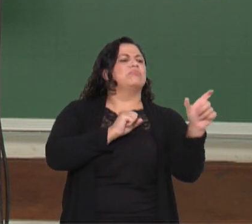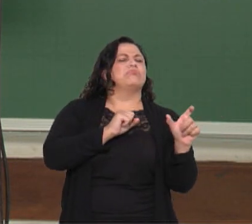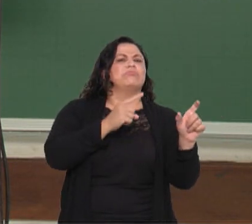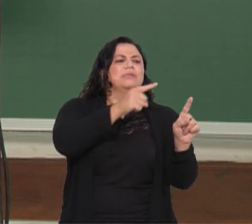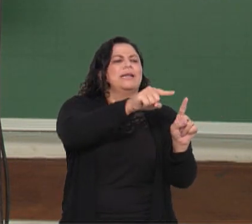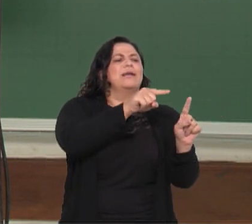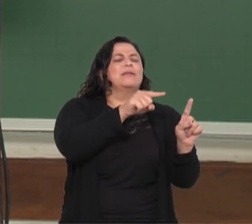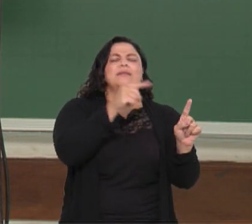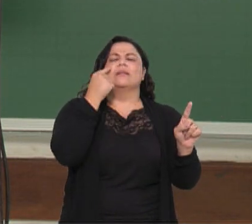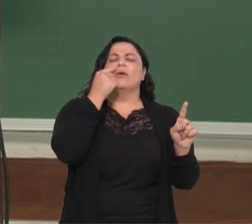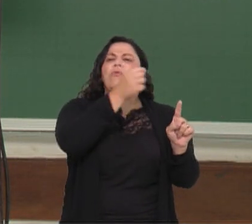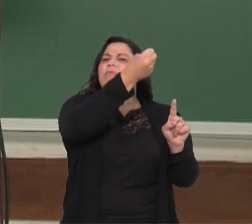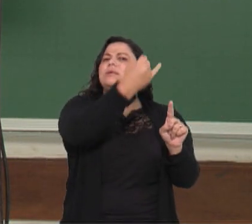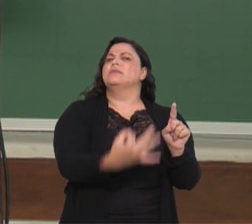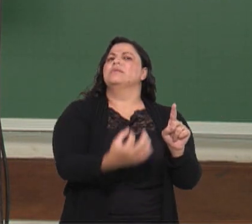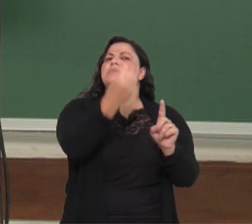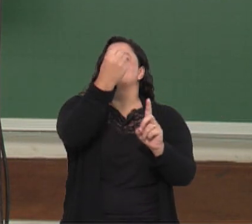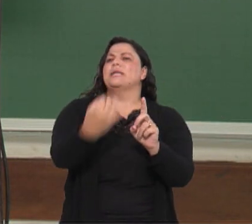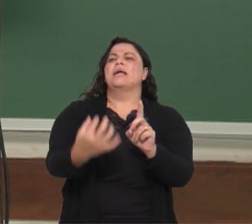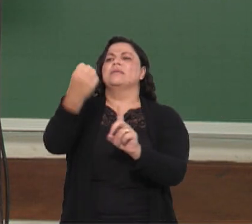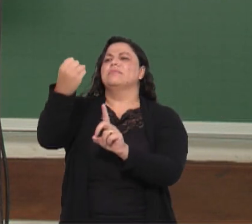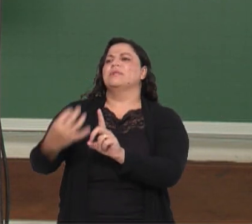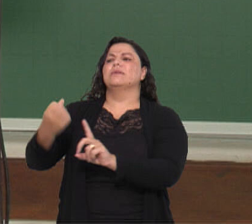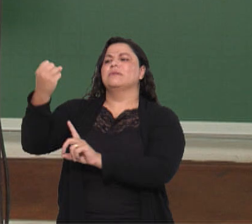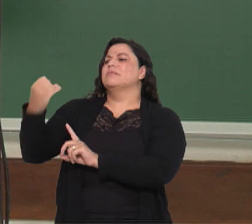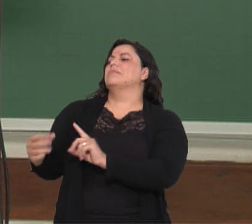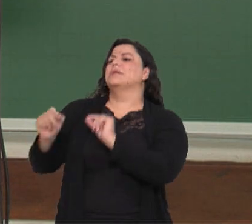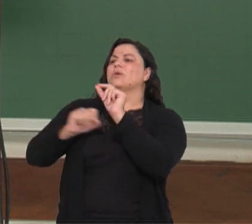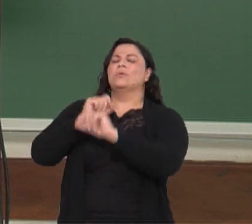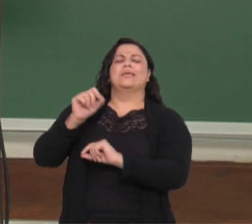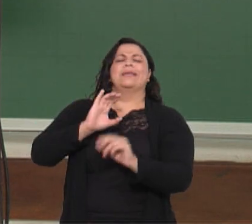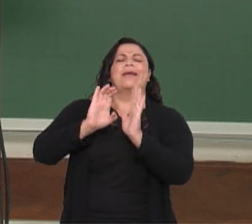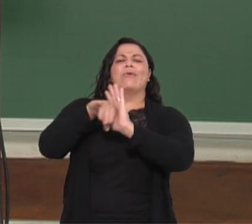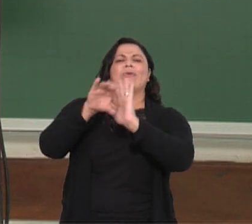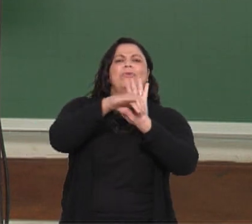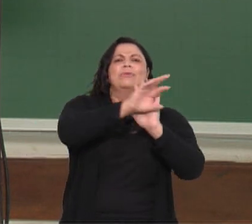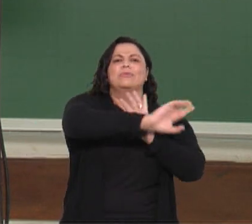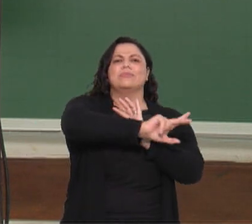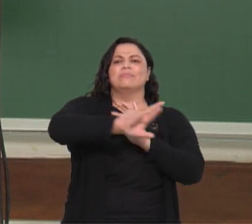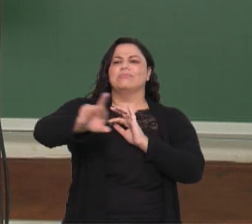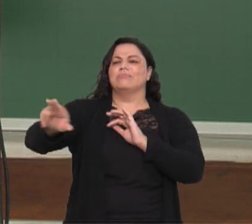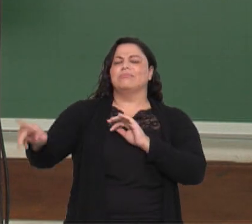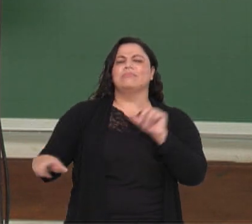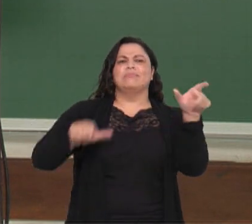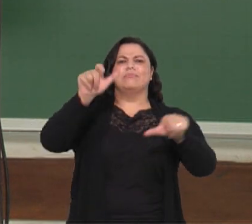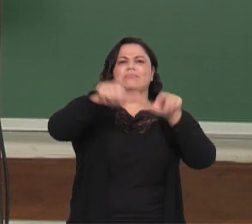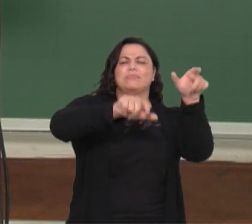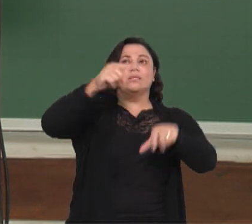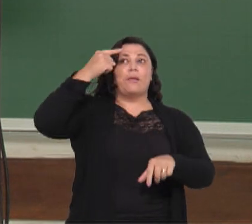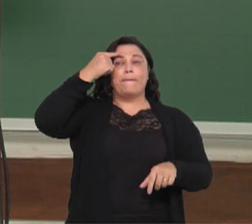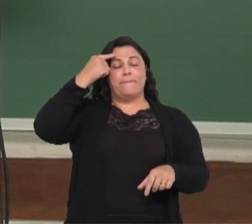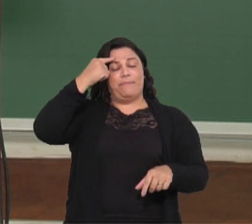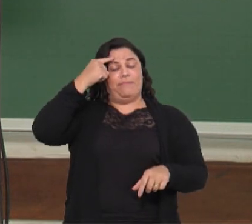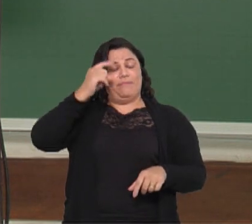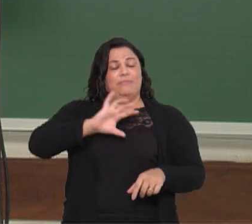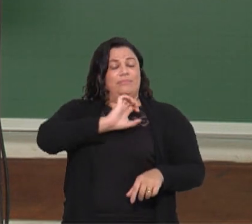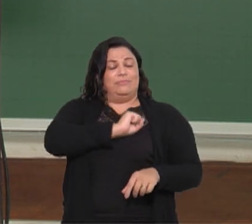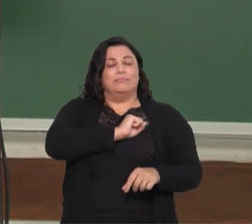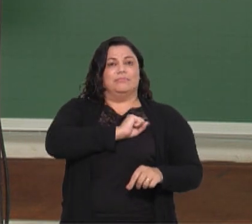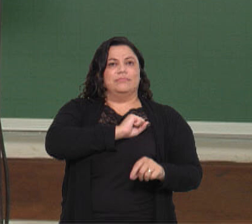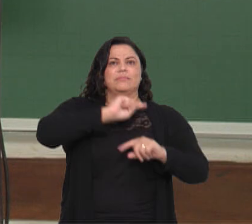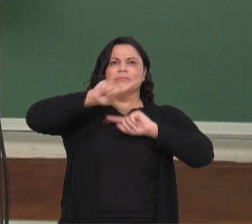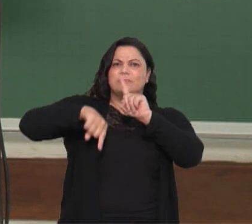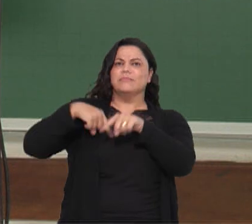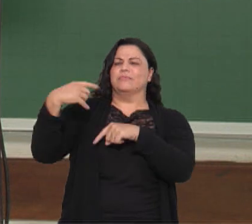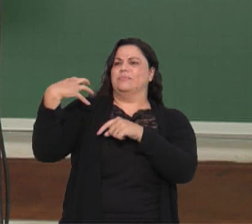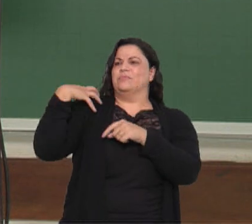amor. Dentro dessas versões que são apresentadas, o que é muito bacana e o que demonstra como o pensamento de Platão é atual,